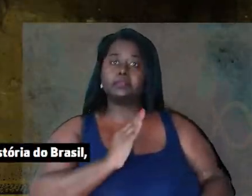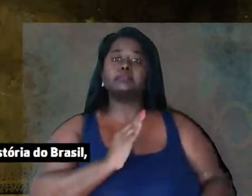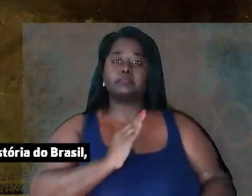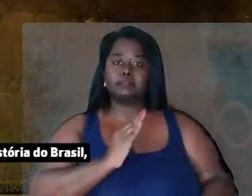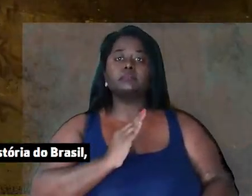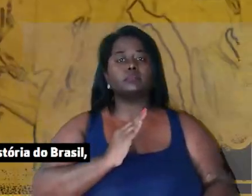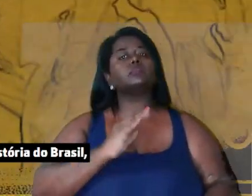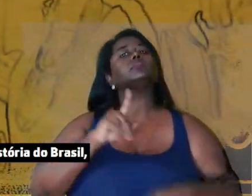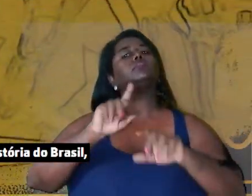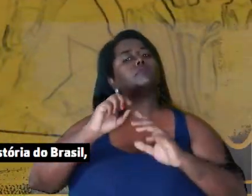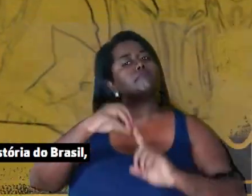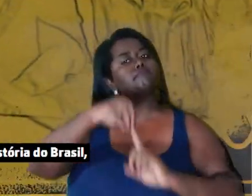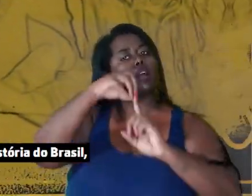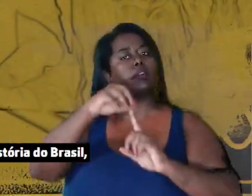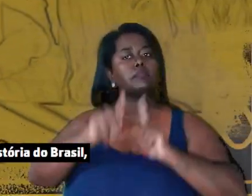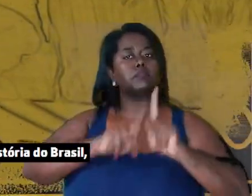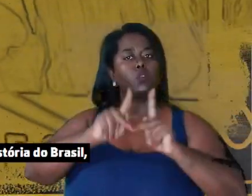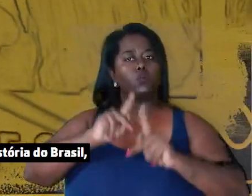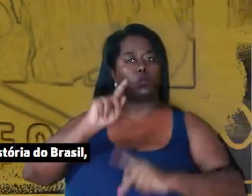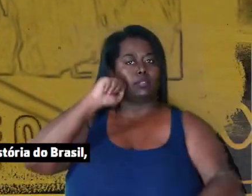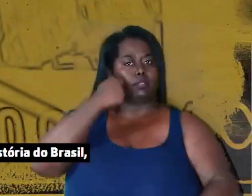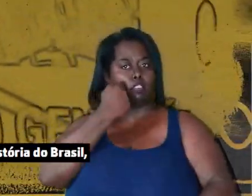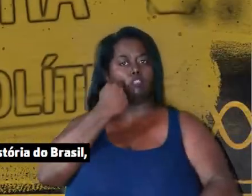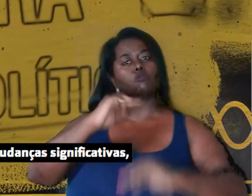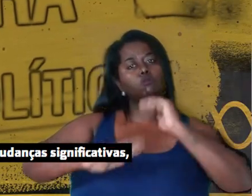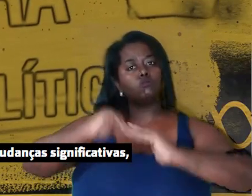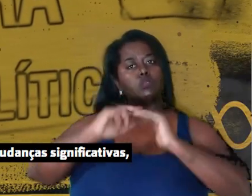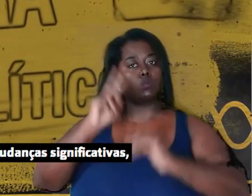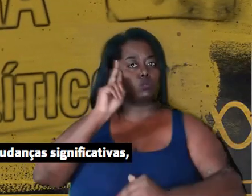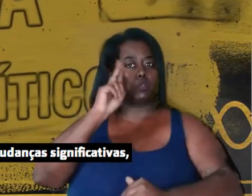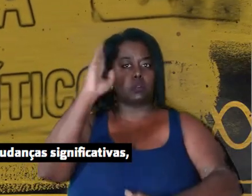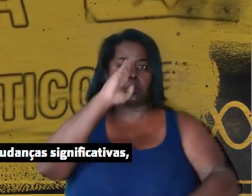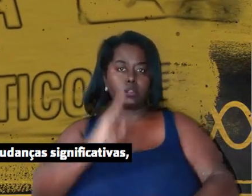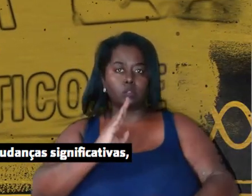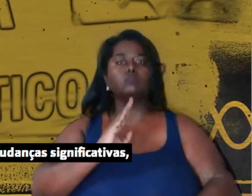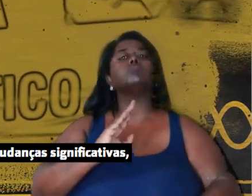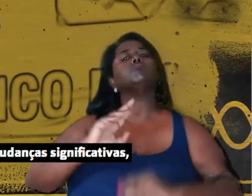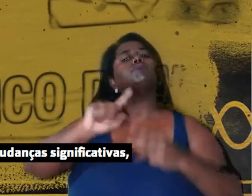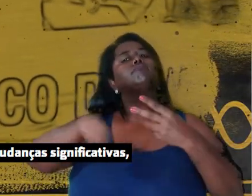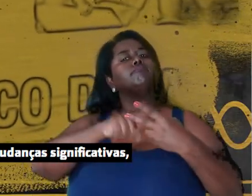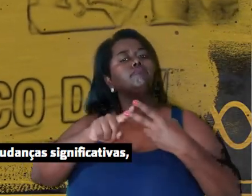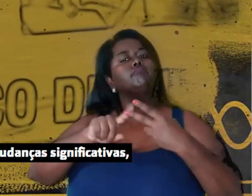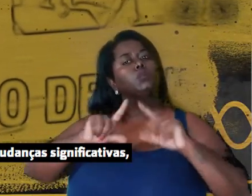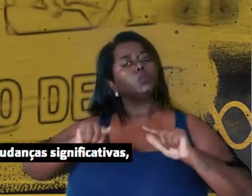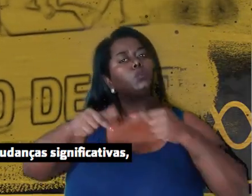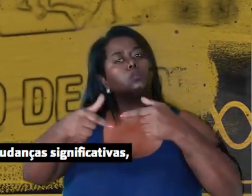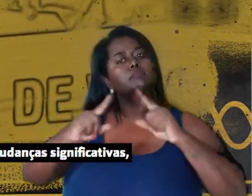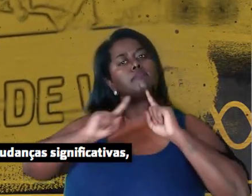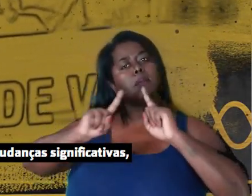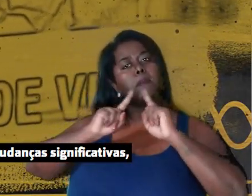Pelo protagonismo do povo negro na construção da história do Brasil, pela reivindicação de valores e direitos e para que ocorram